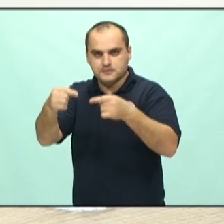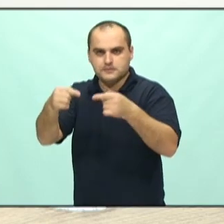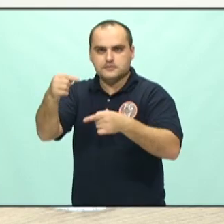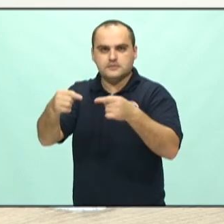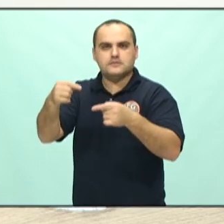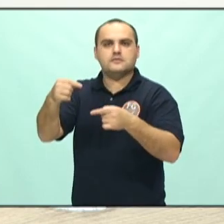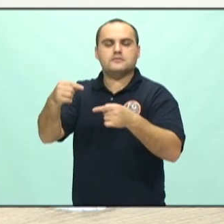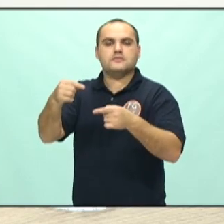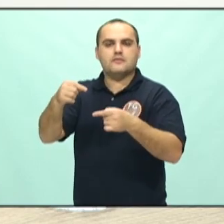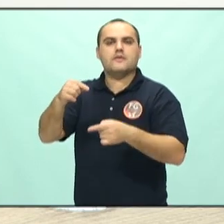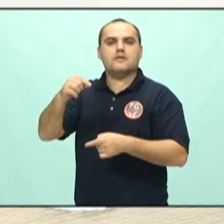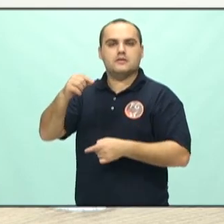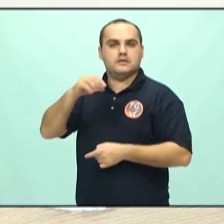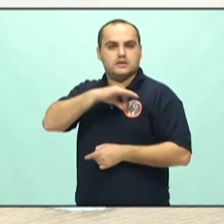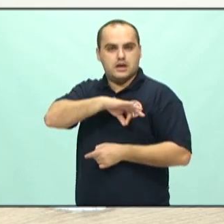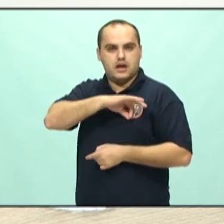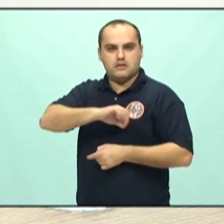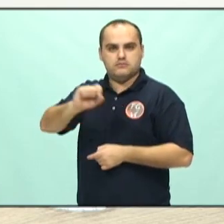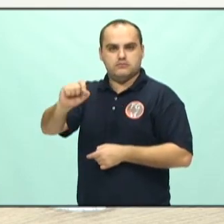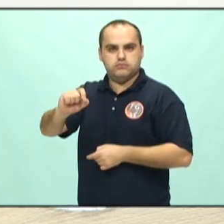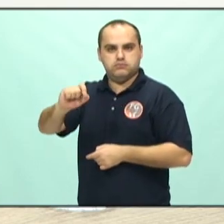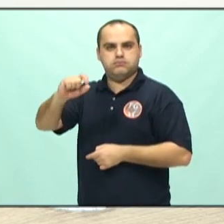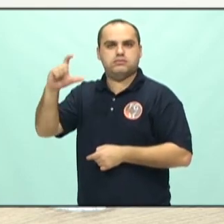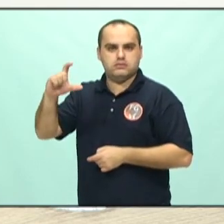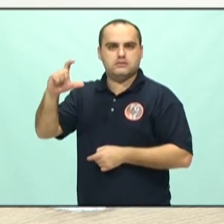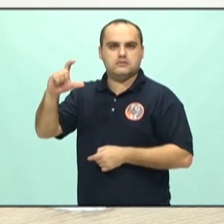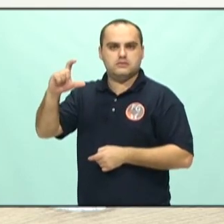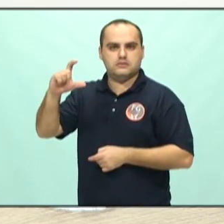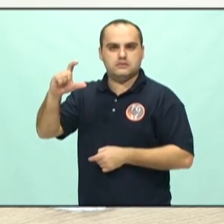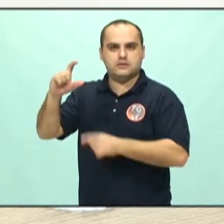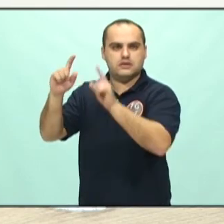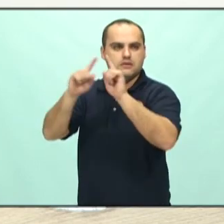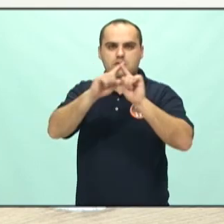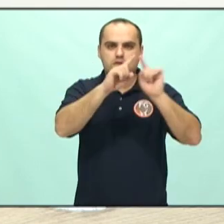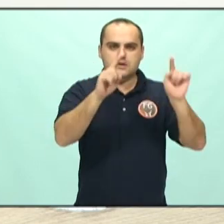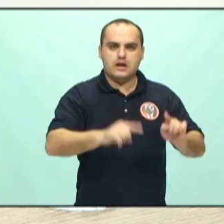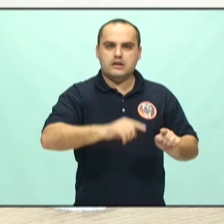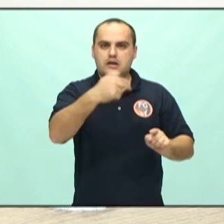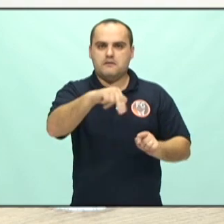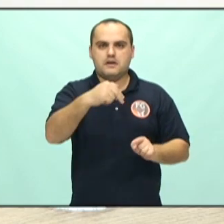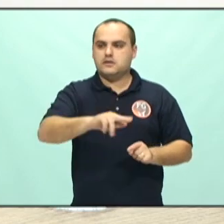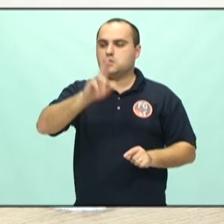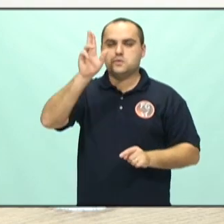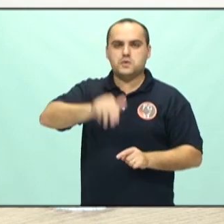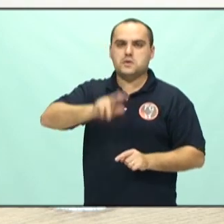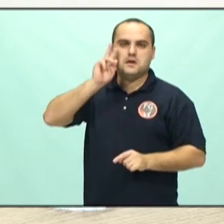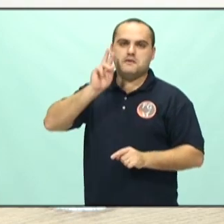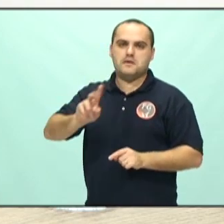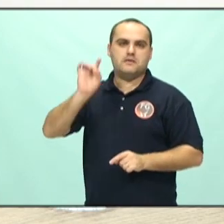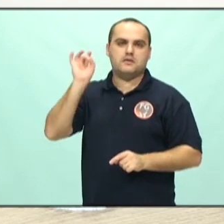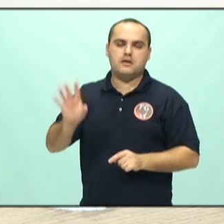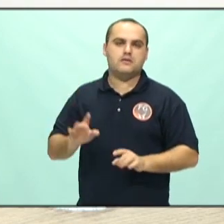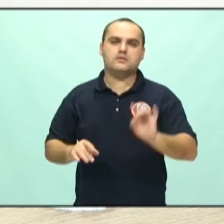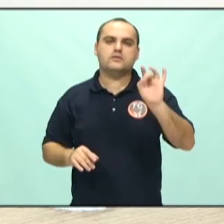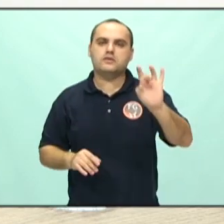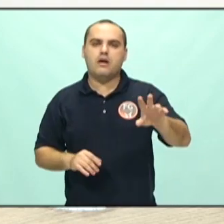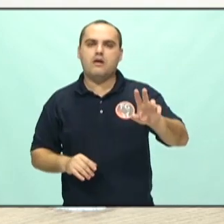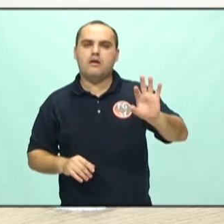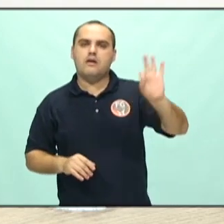um aumento real salarial, que o servidor de Navegantes não vê isso há alguns anos, né, somente perdas